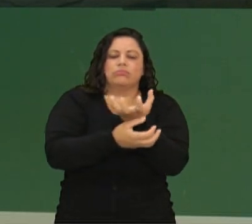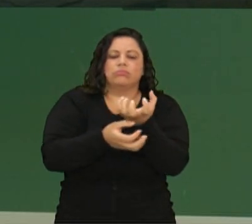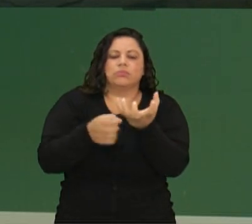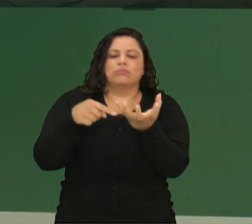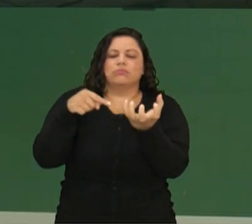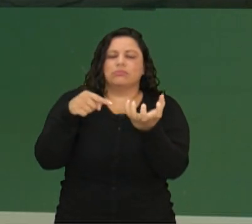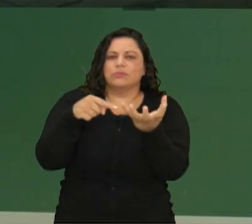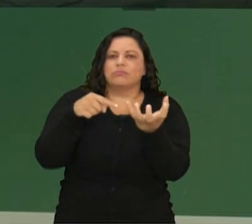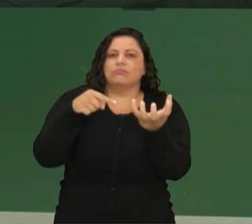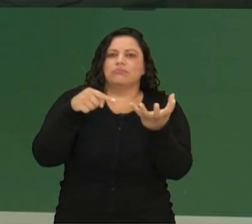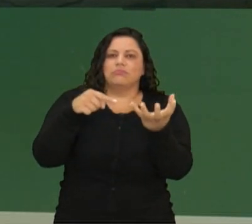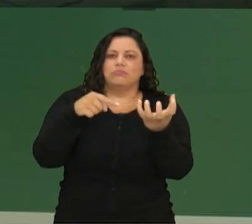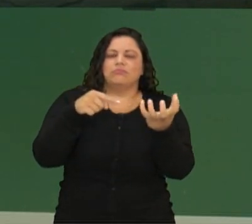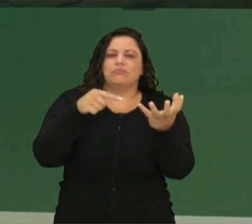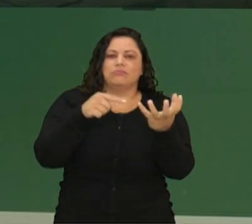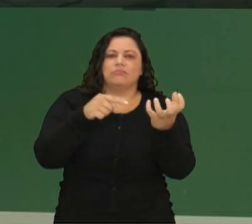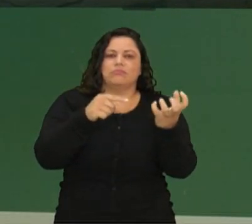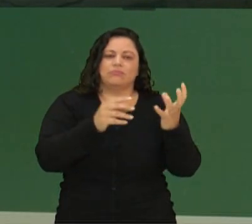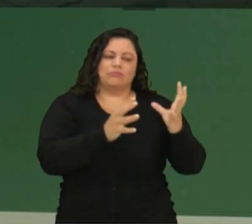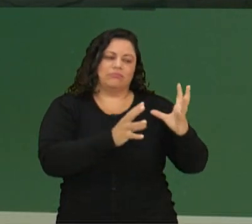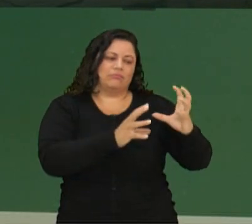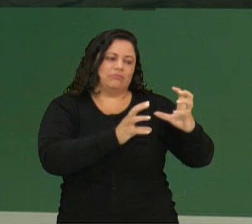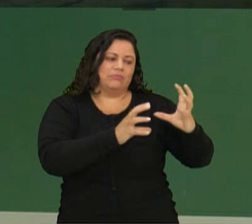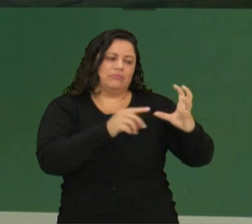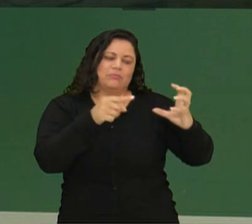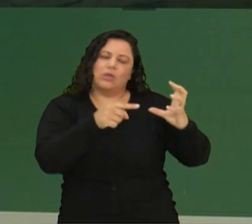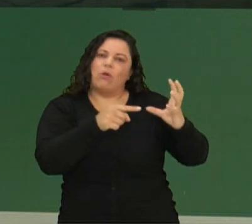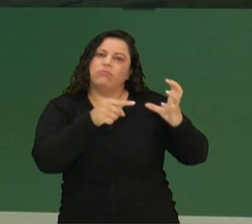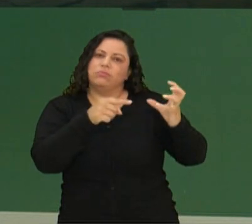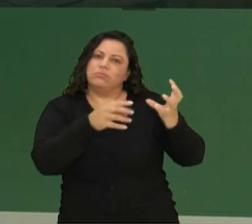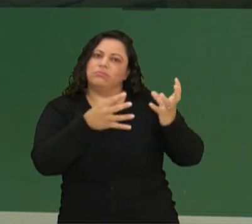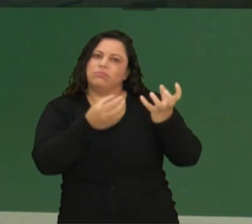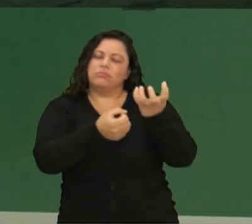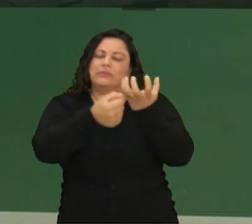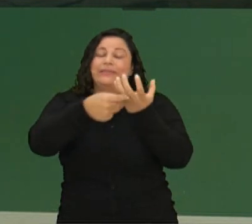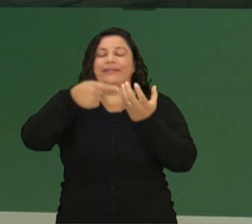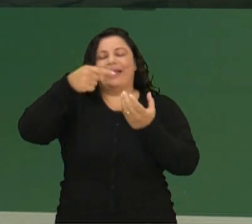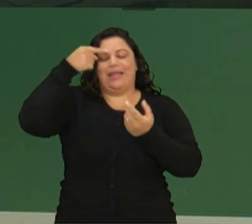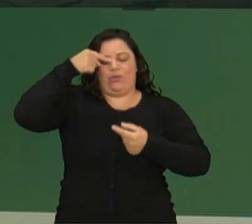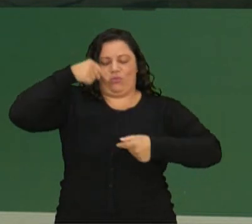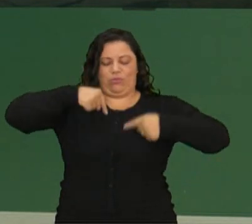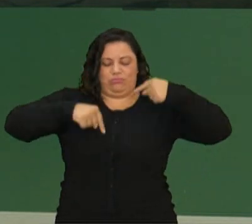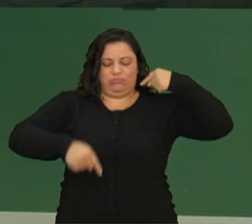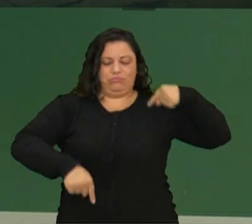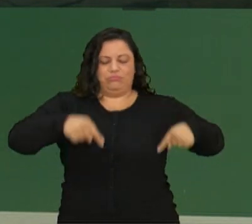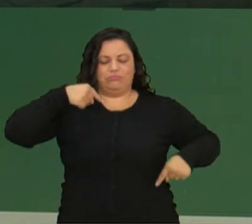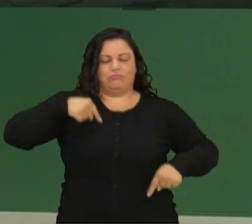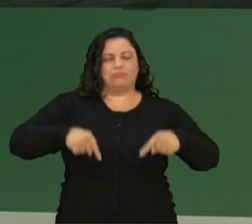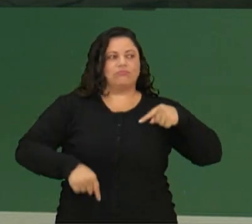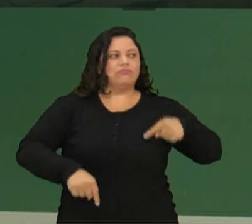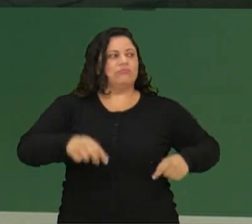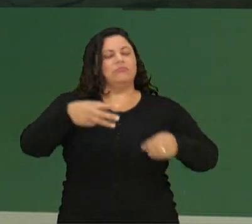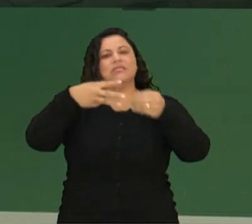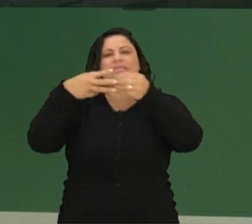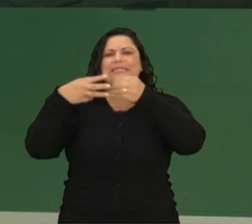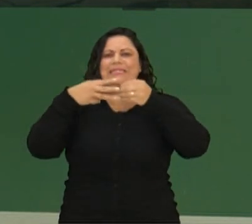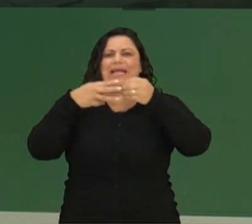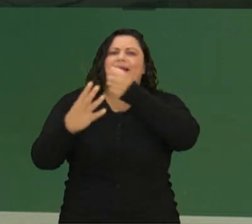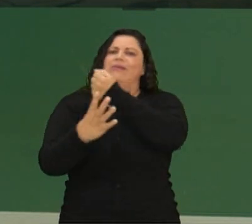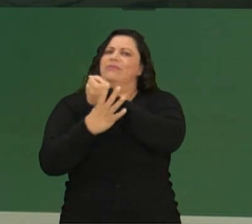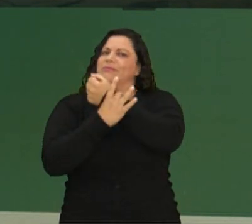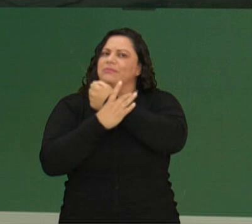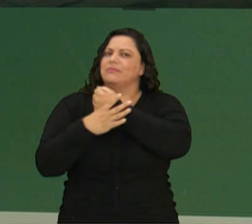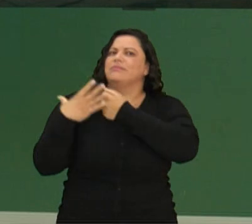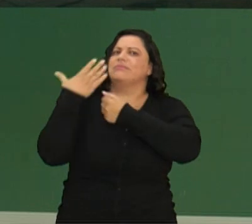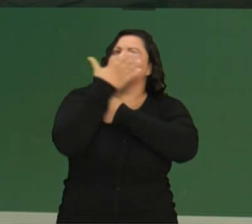vasos sanguíneos o sangue, e aí o sangue vai levar, como a gente já estudou, células, né, de defesa, vai levar